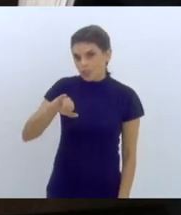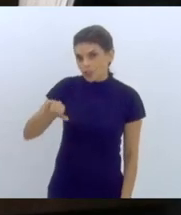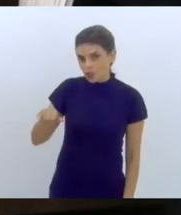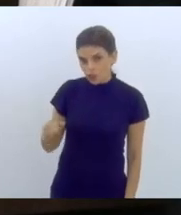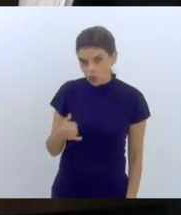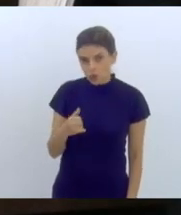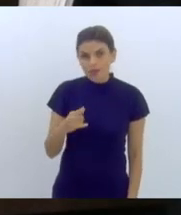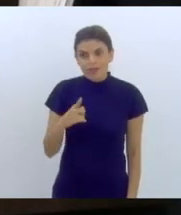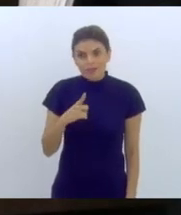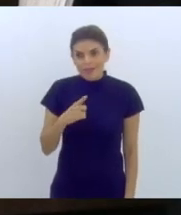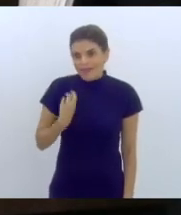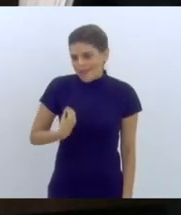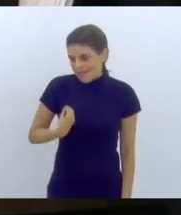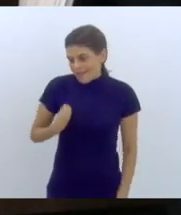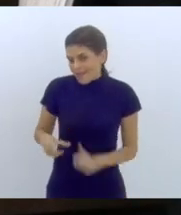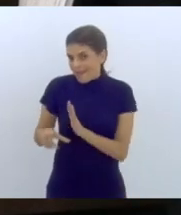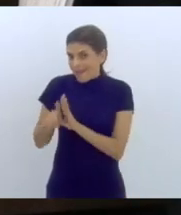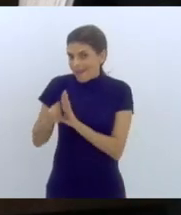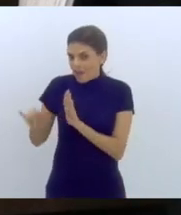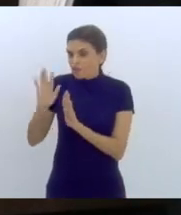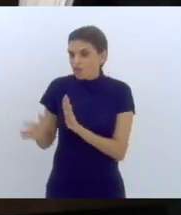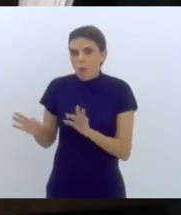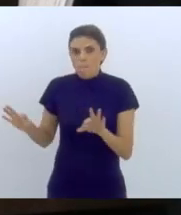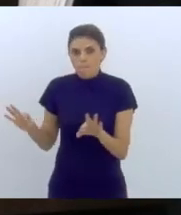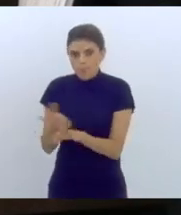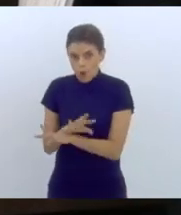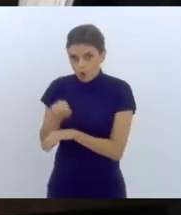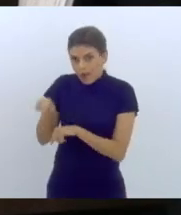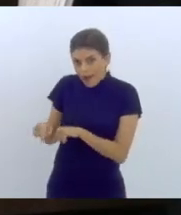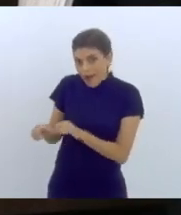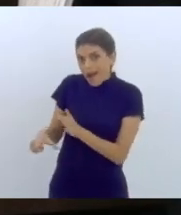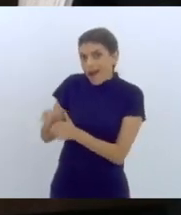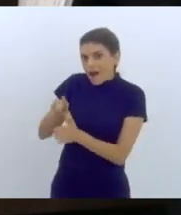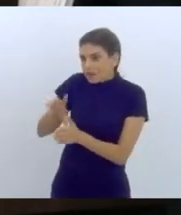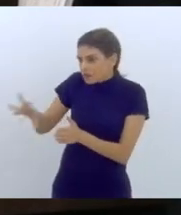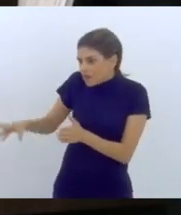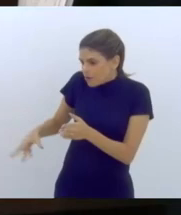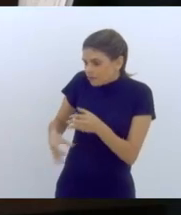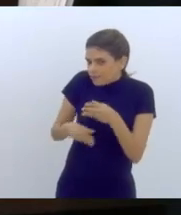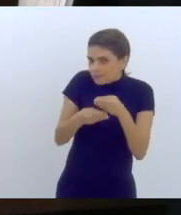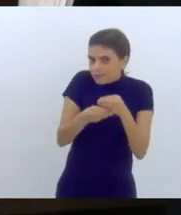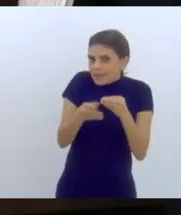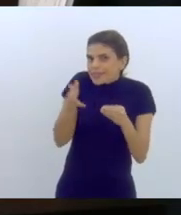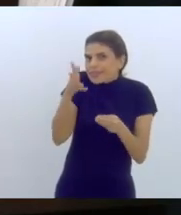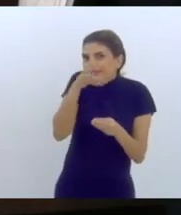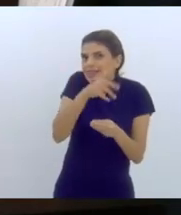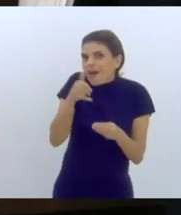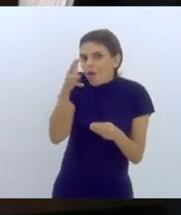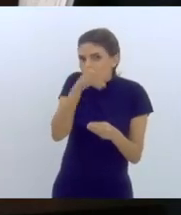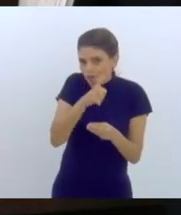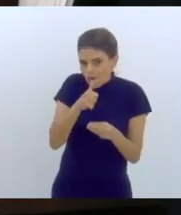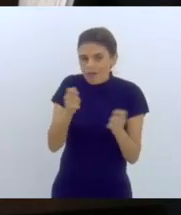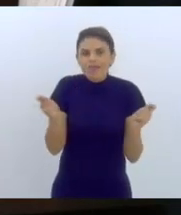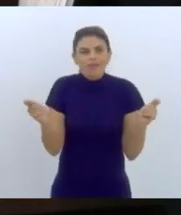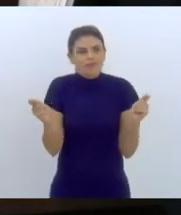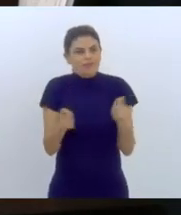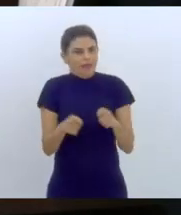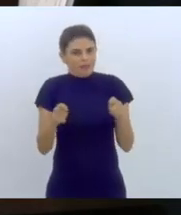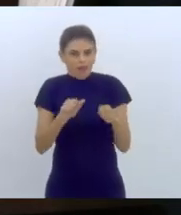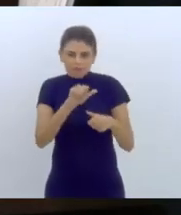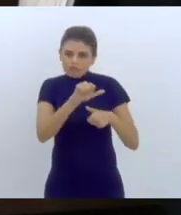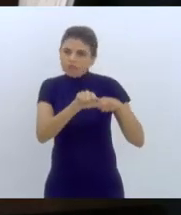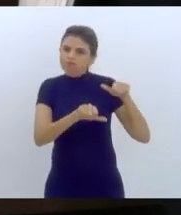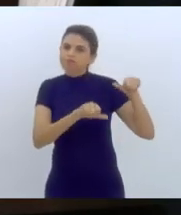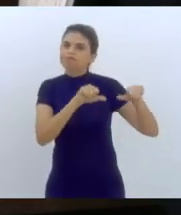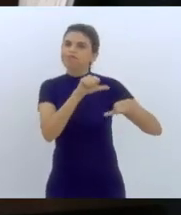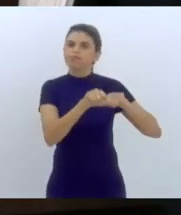há uma lei anterior e a gente pode salvar o projeto, remeter a